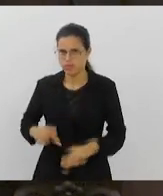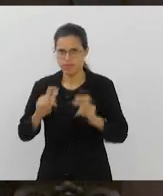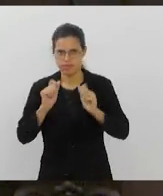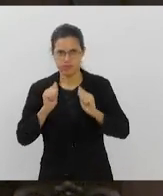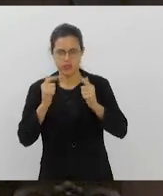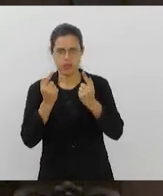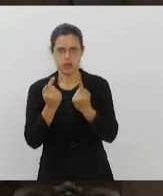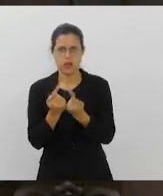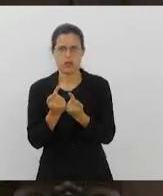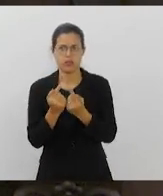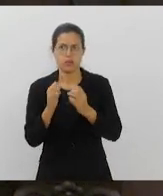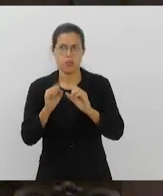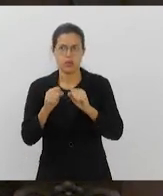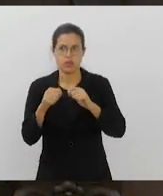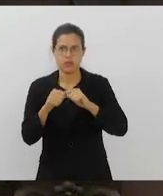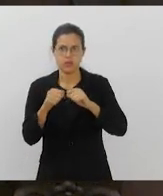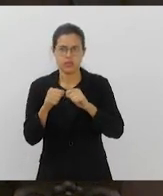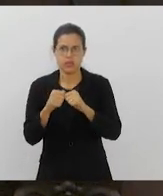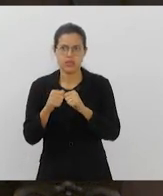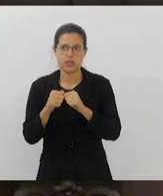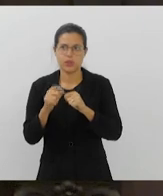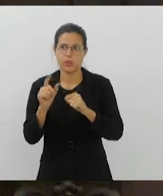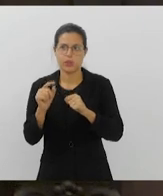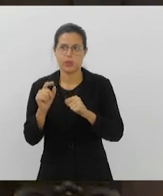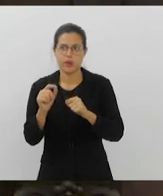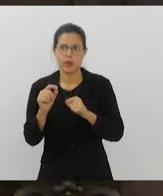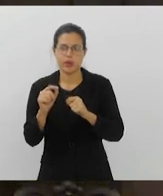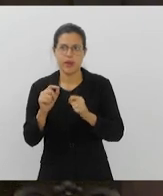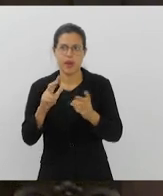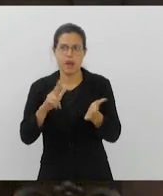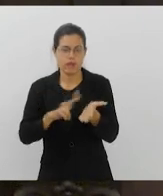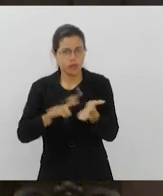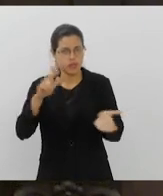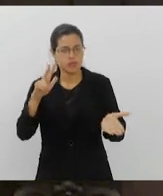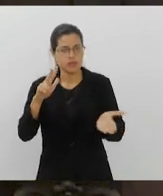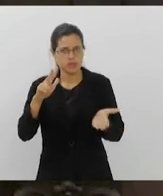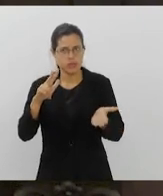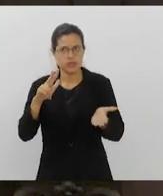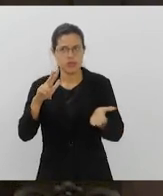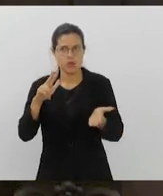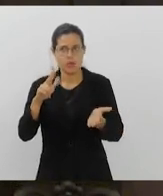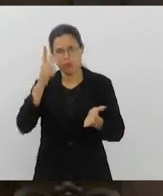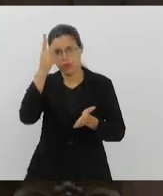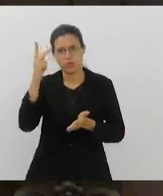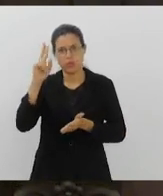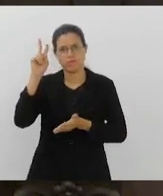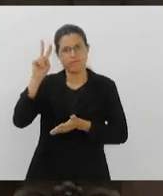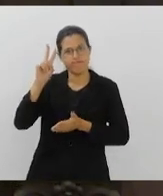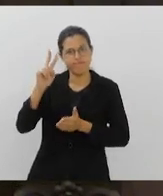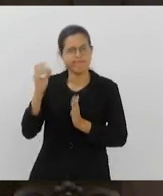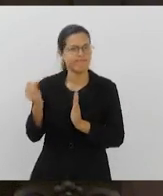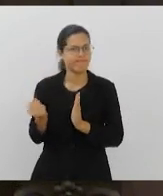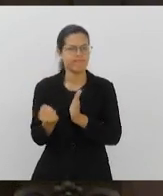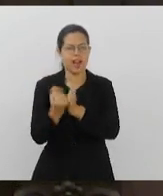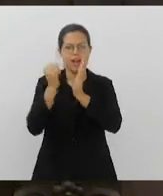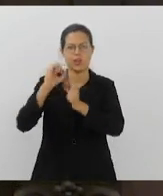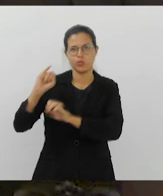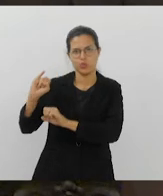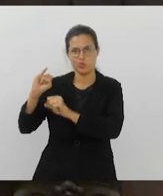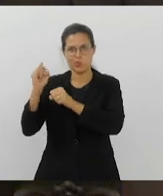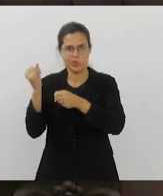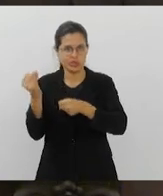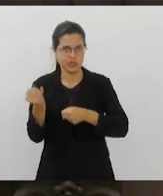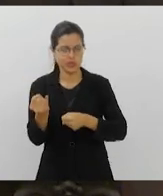gente possa fazer o reconhecimento efetivo daqueles que são a história do jiu-jitsu, os pioneiros, e,